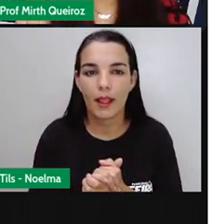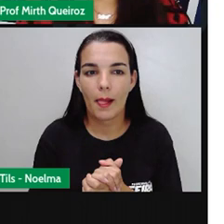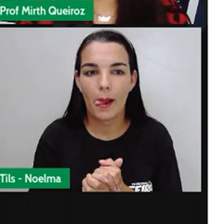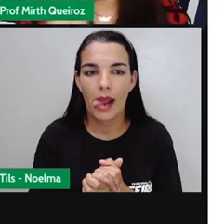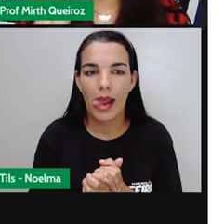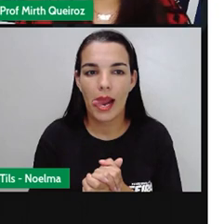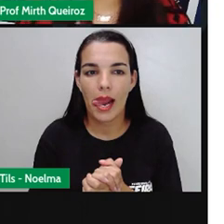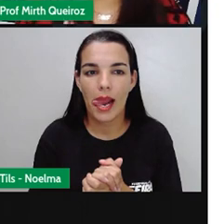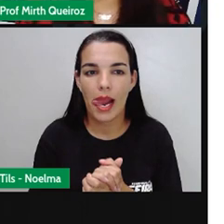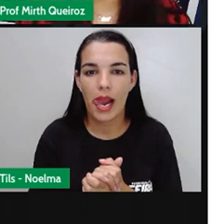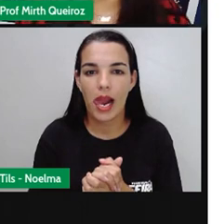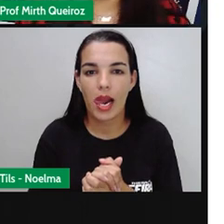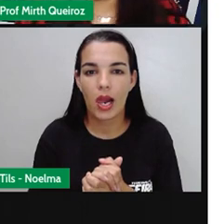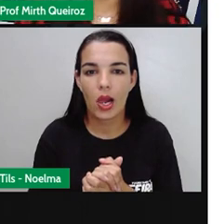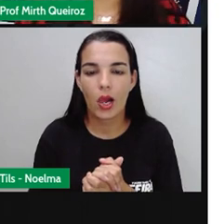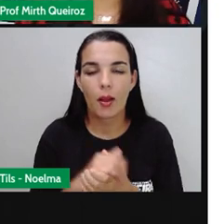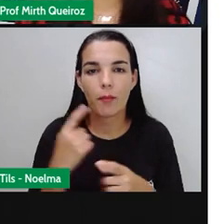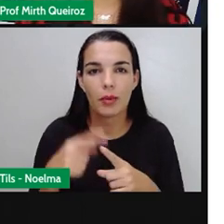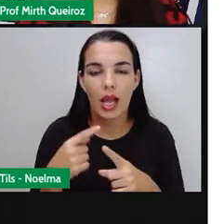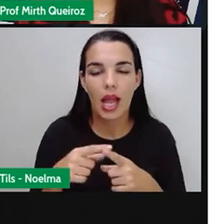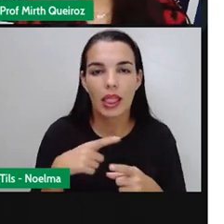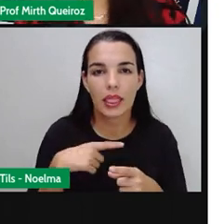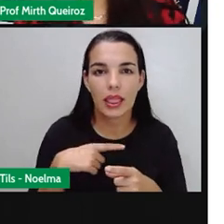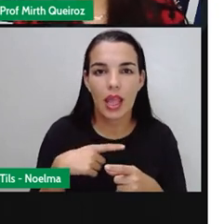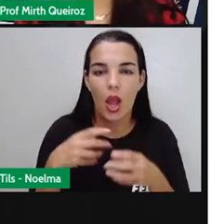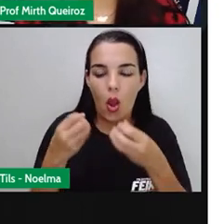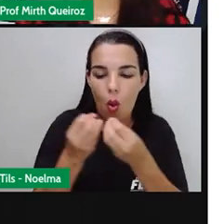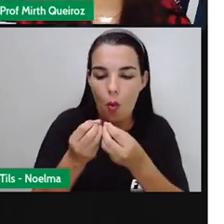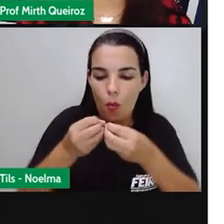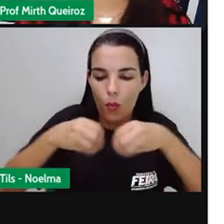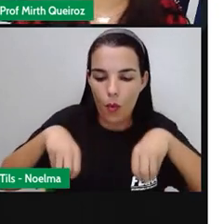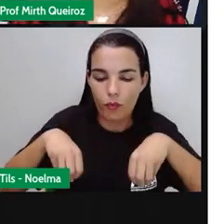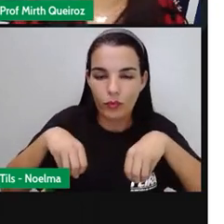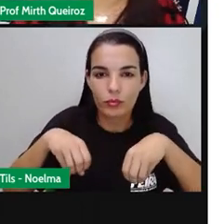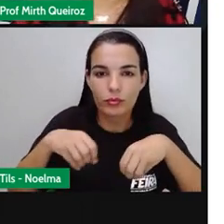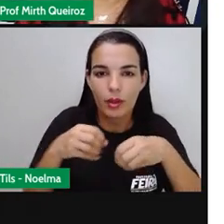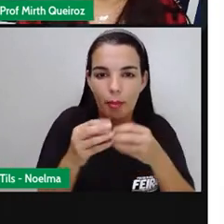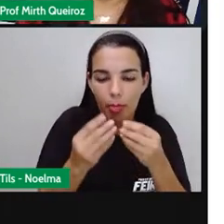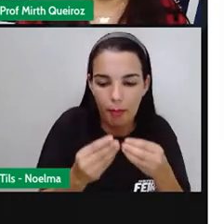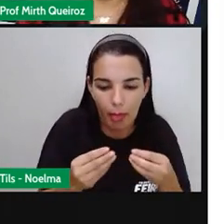em uma consistência diferente do ovo cozido, né?